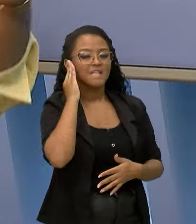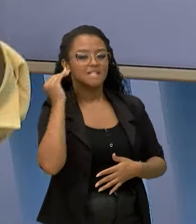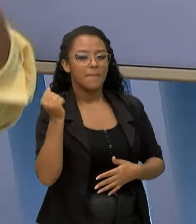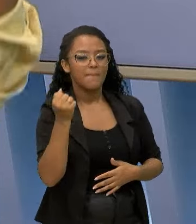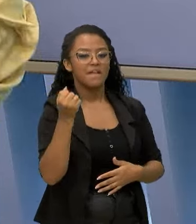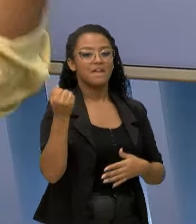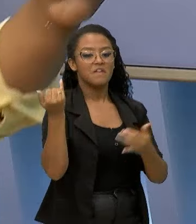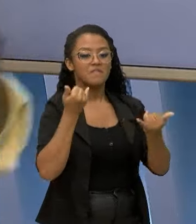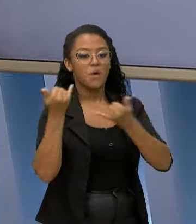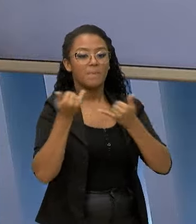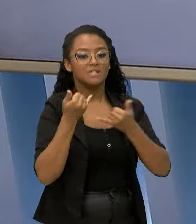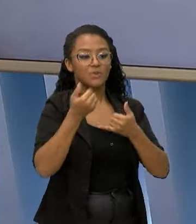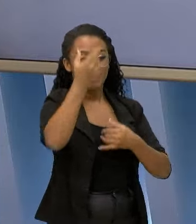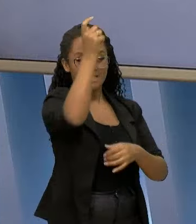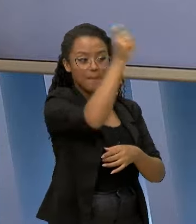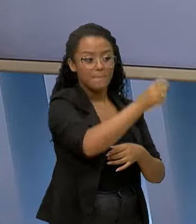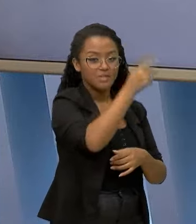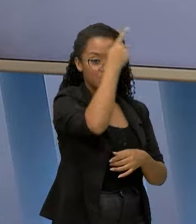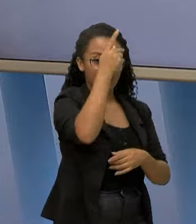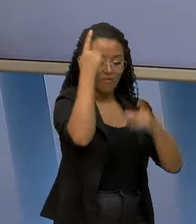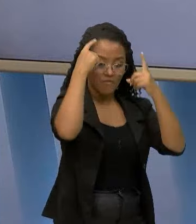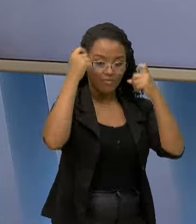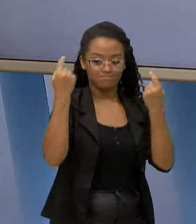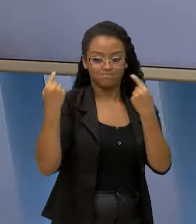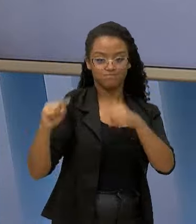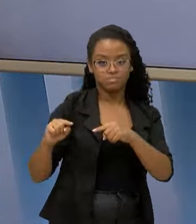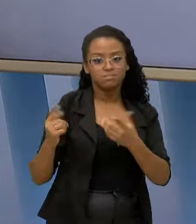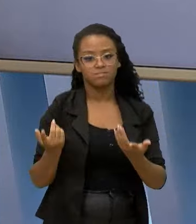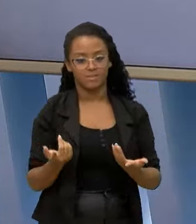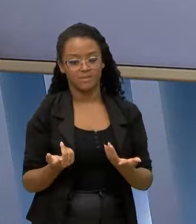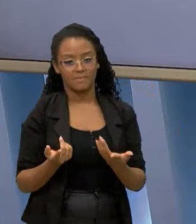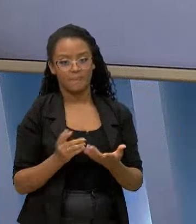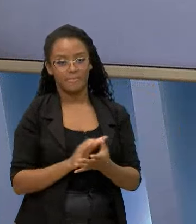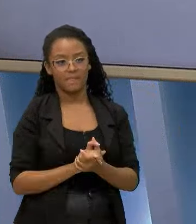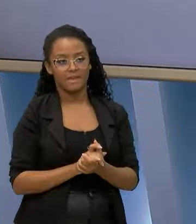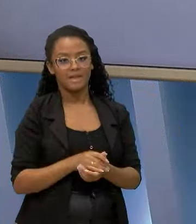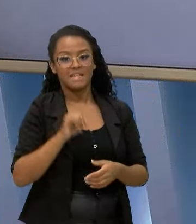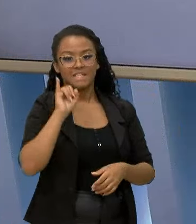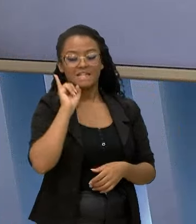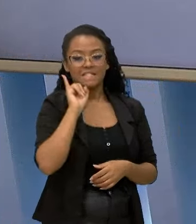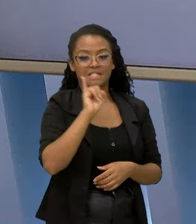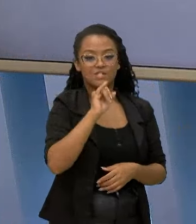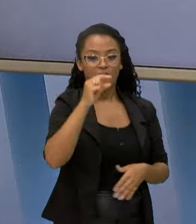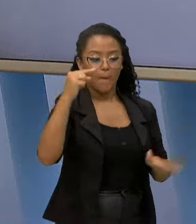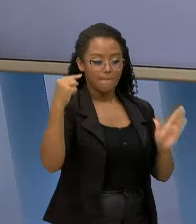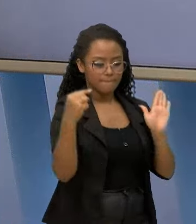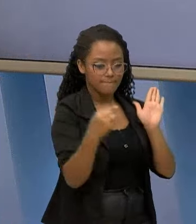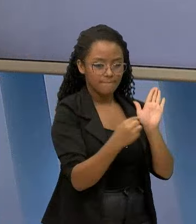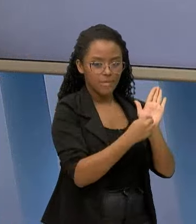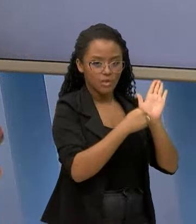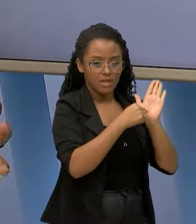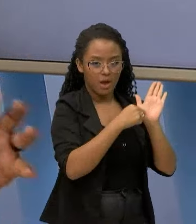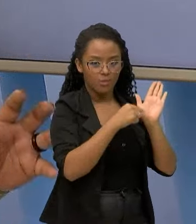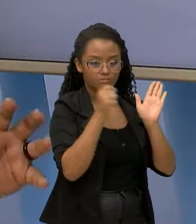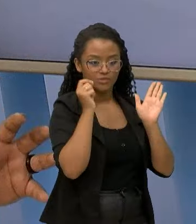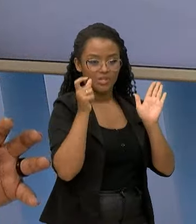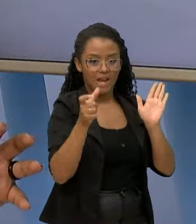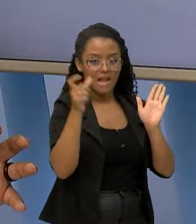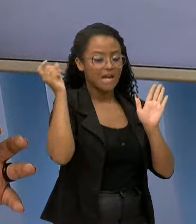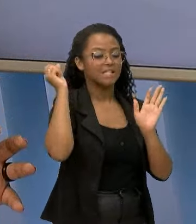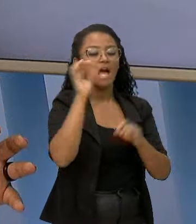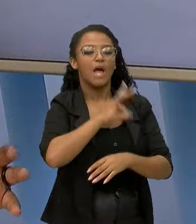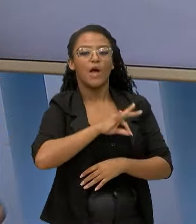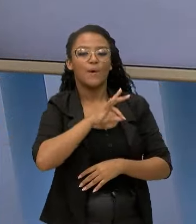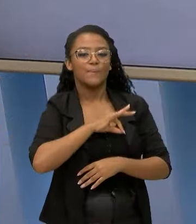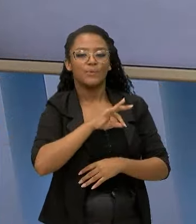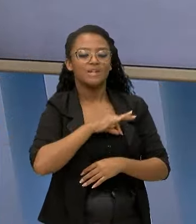ela já apanhou, já sofreu violência antes. Se ativar um botão de alerta, a polícia ela não deixa a mulher embora de qualquer